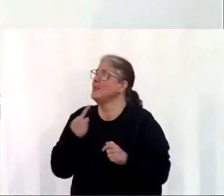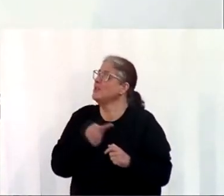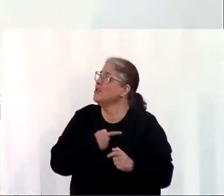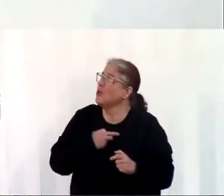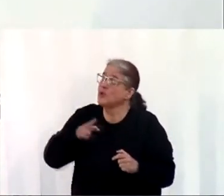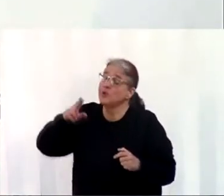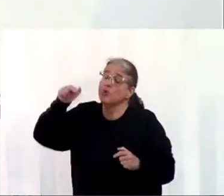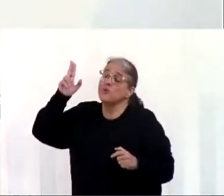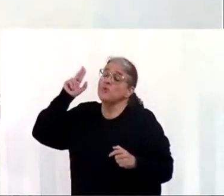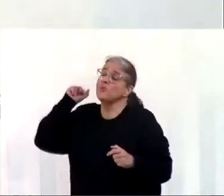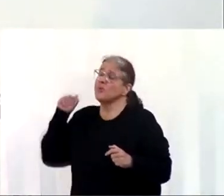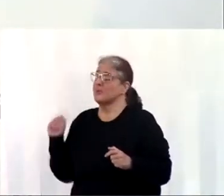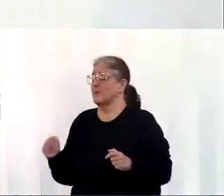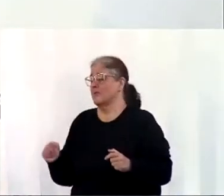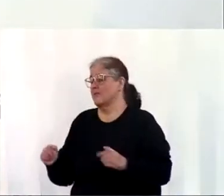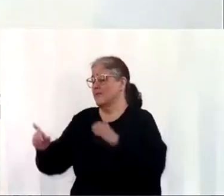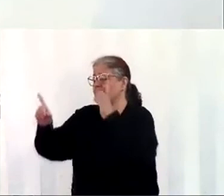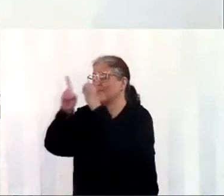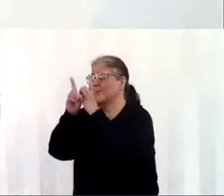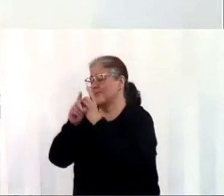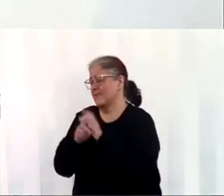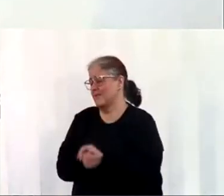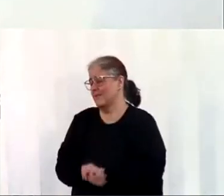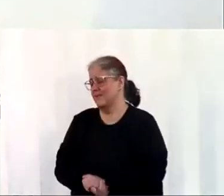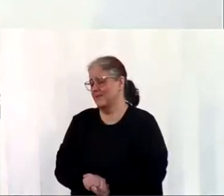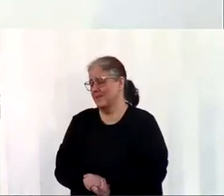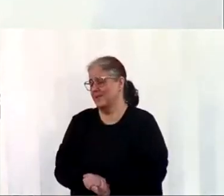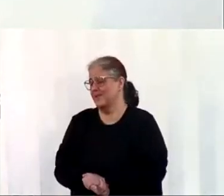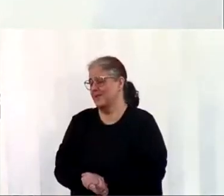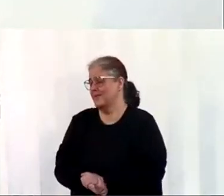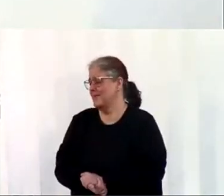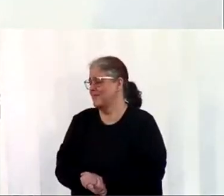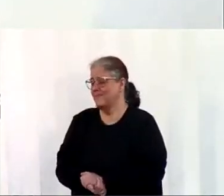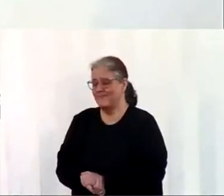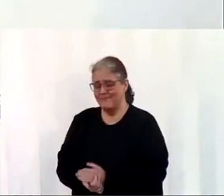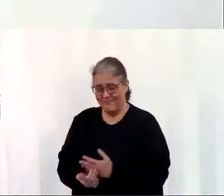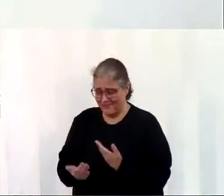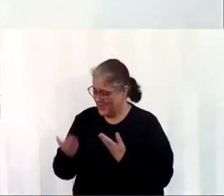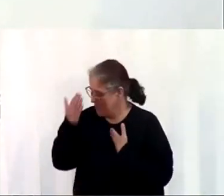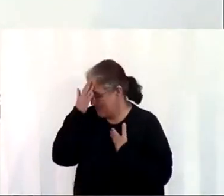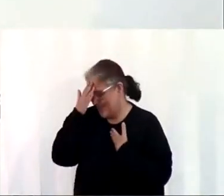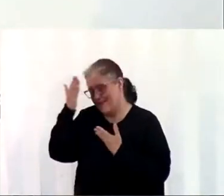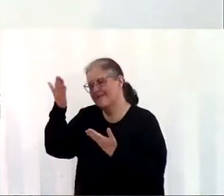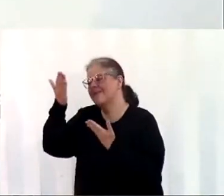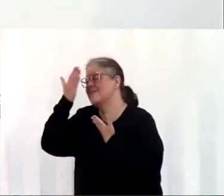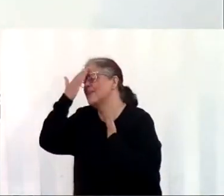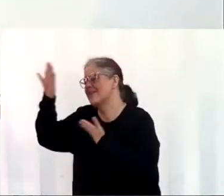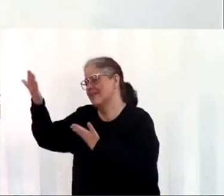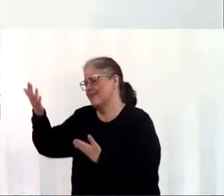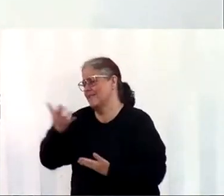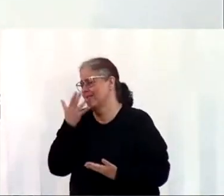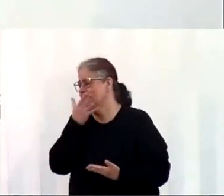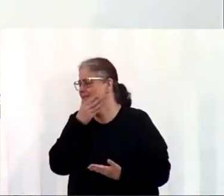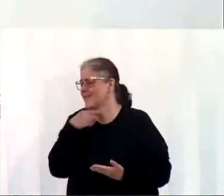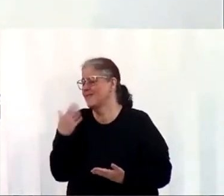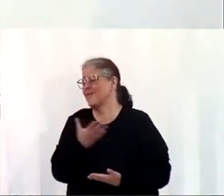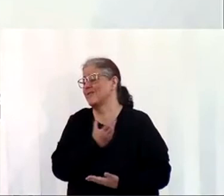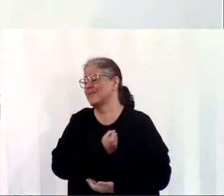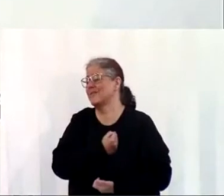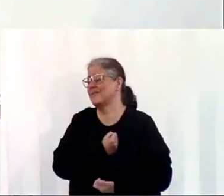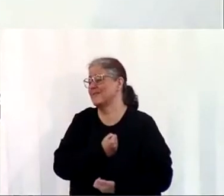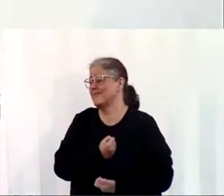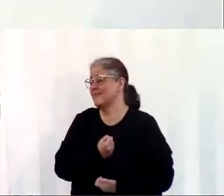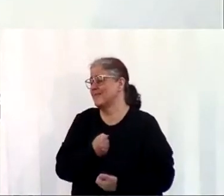Ti, fomos achados por Ti, muito obrigado por este poder, por esta redenção, mas não deixa a gente ser como